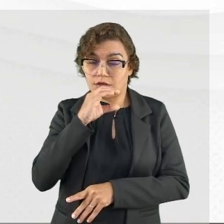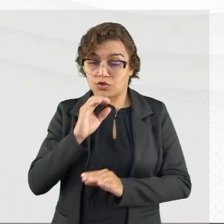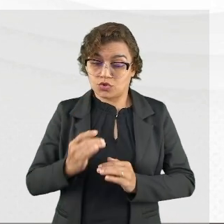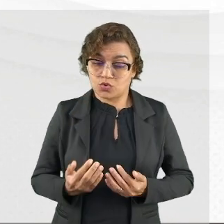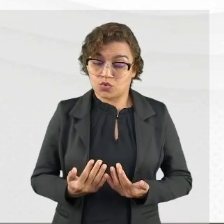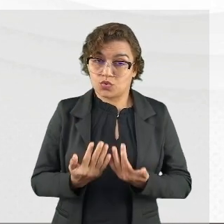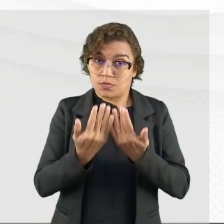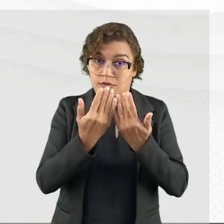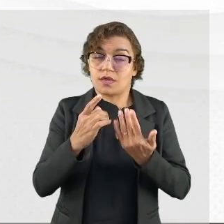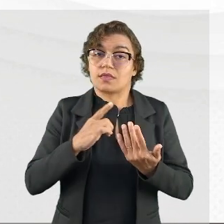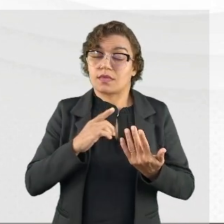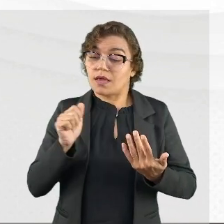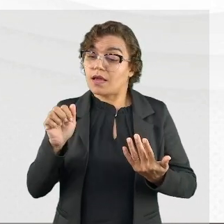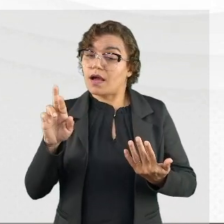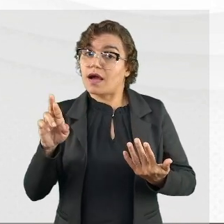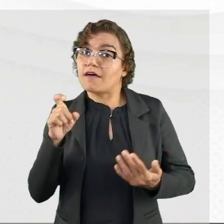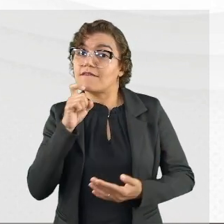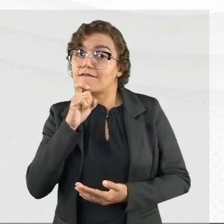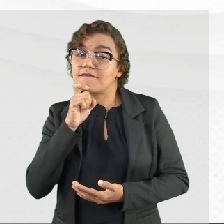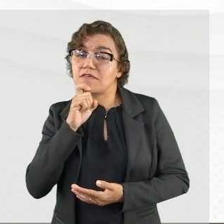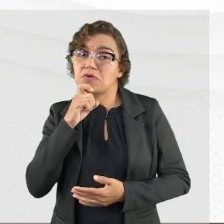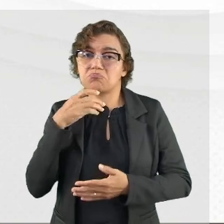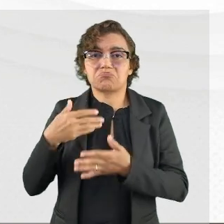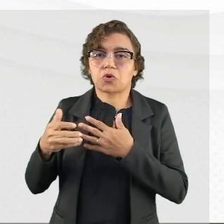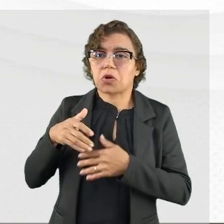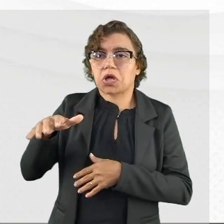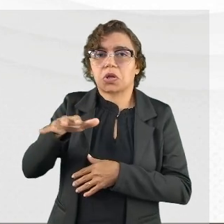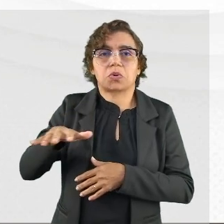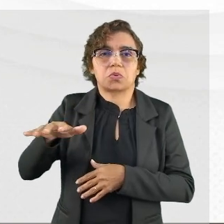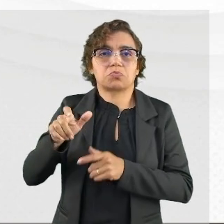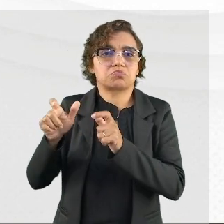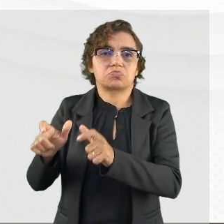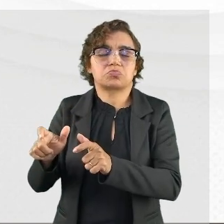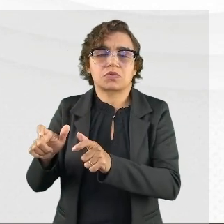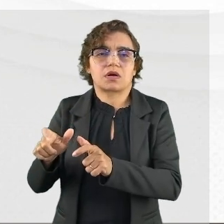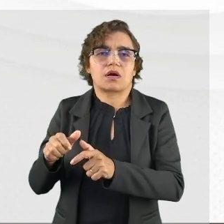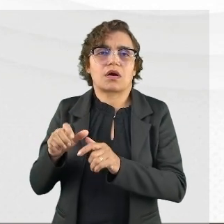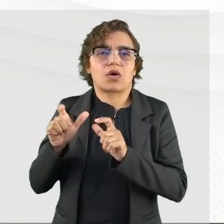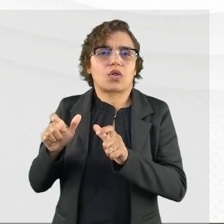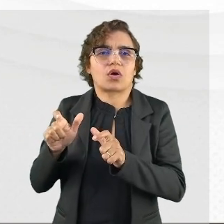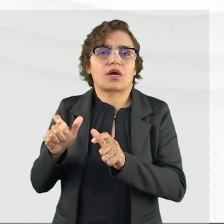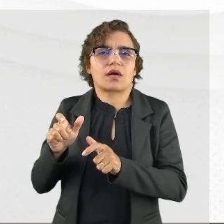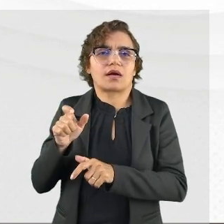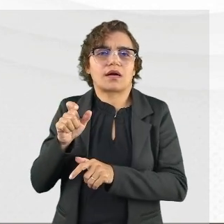ar frio de algum lugar. Aonde que o ar está frio?